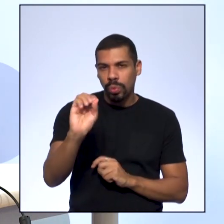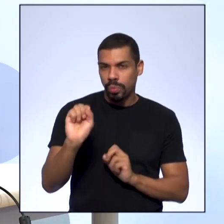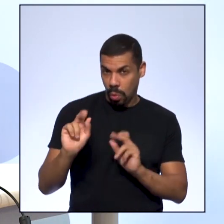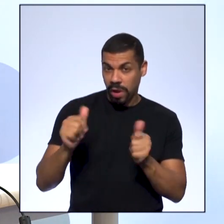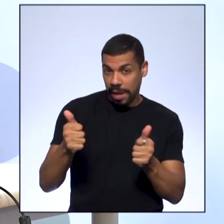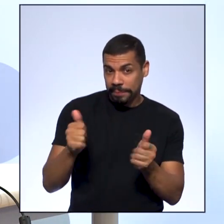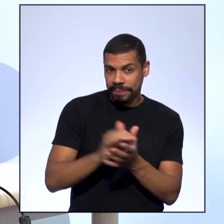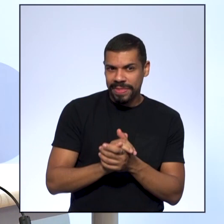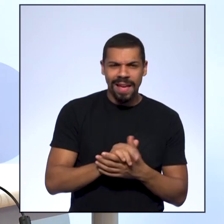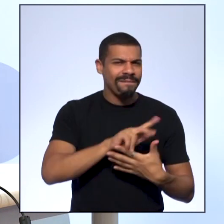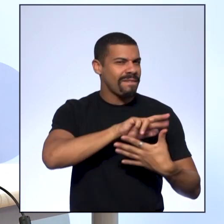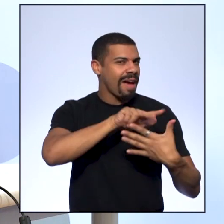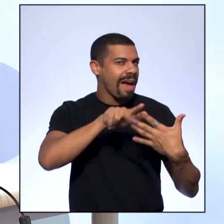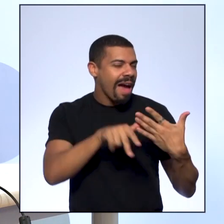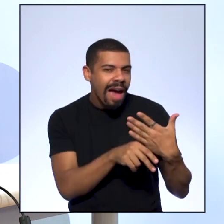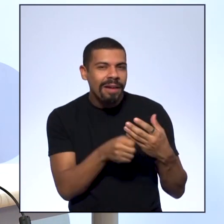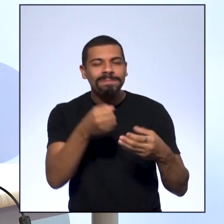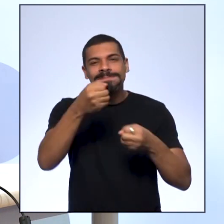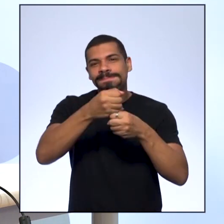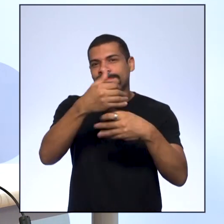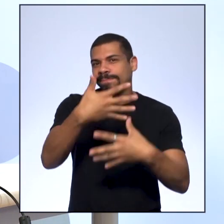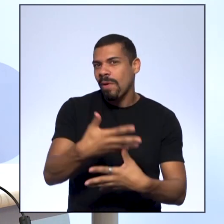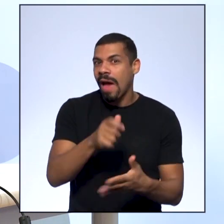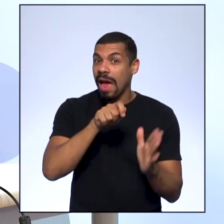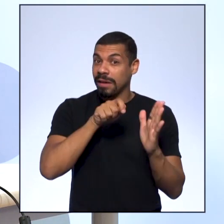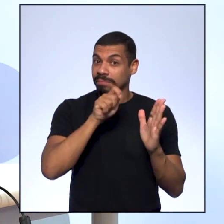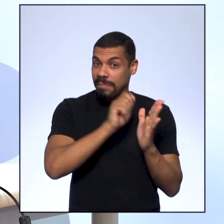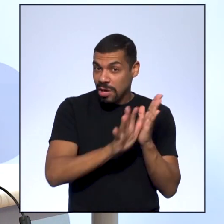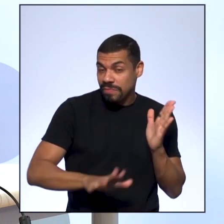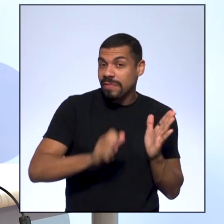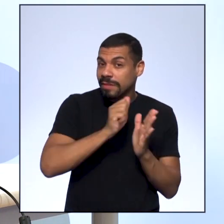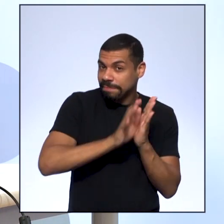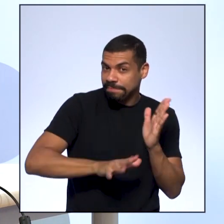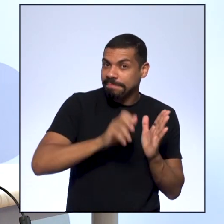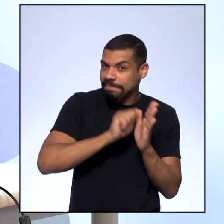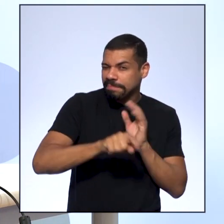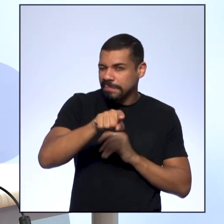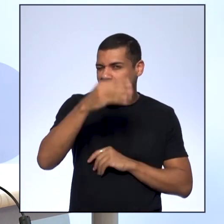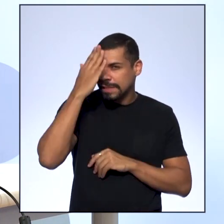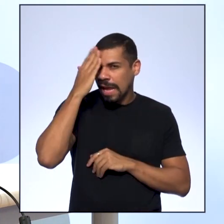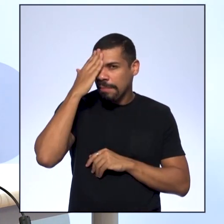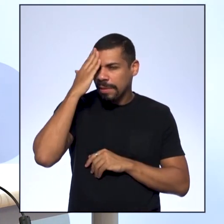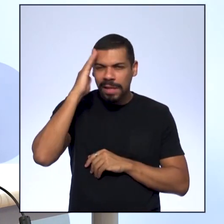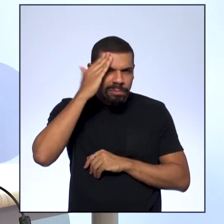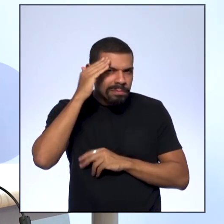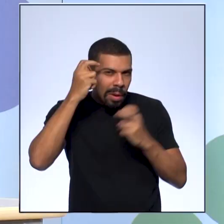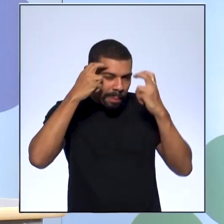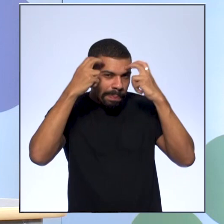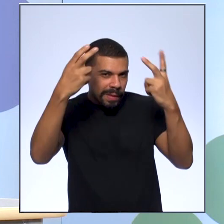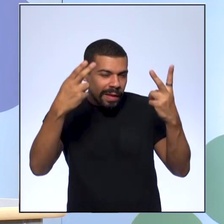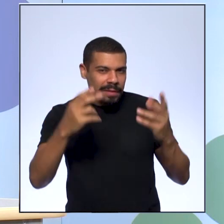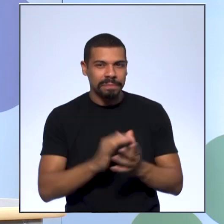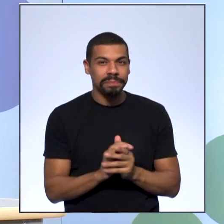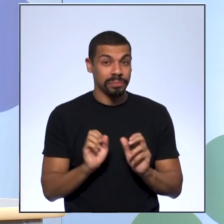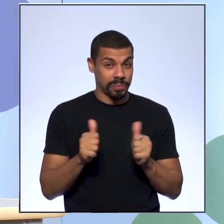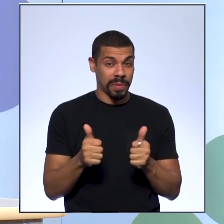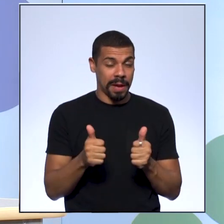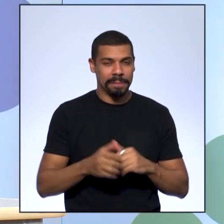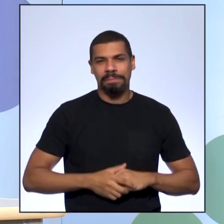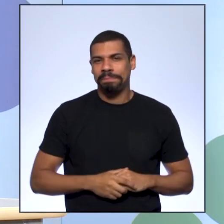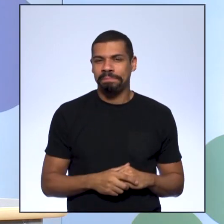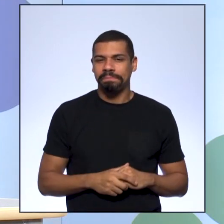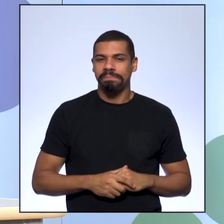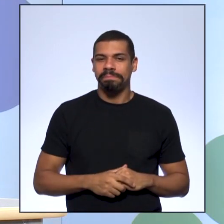interações, vários exercícios que a gente vai fazer aí para saber se vocês estão prestando atenção direitinho, né, professora? Isso. Aí, a partir de agora, então,